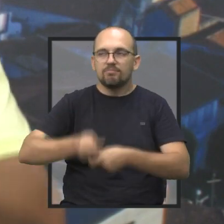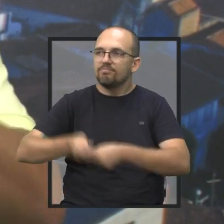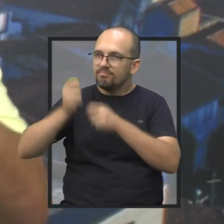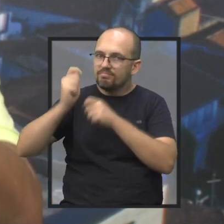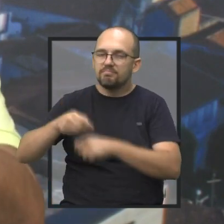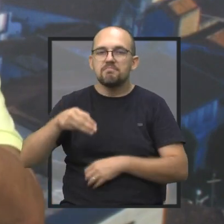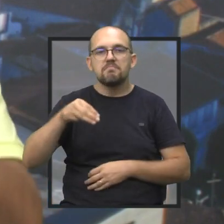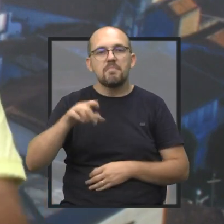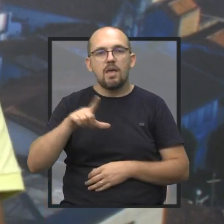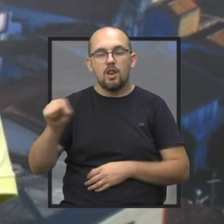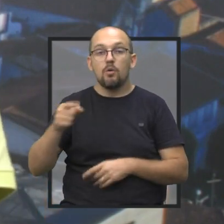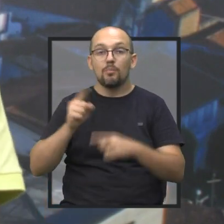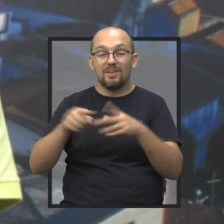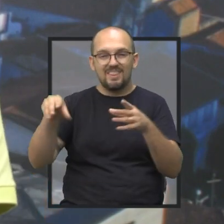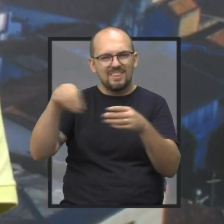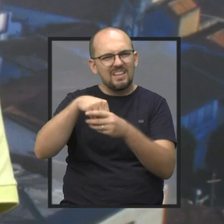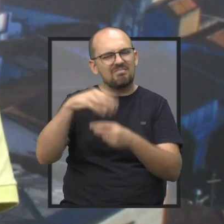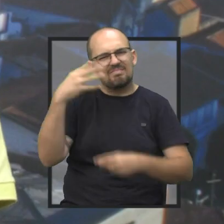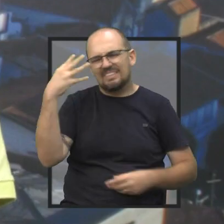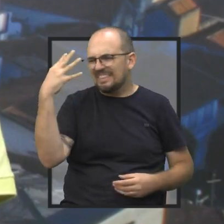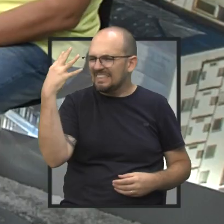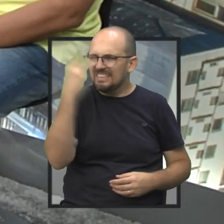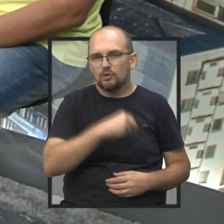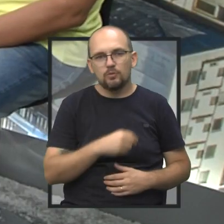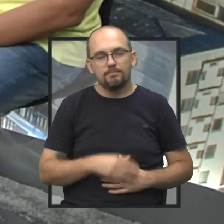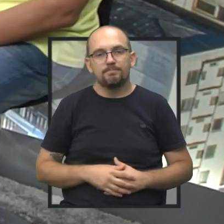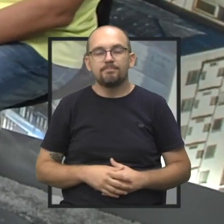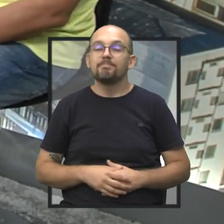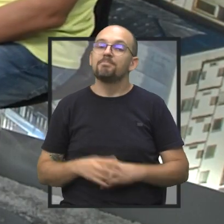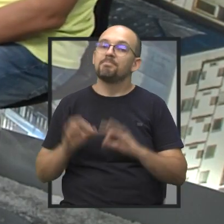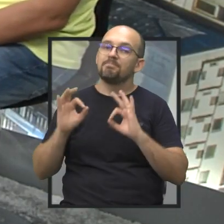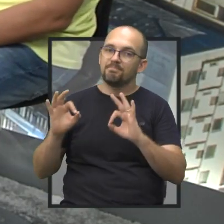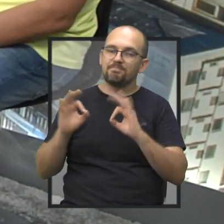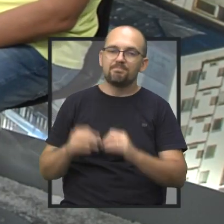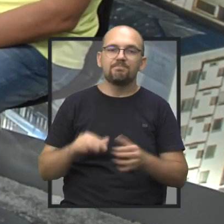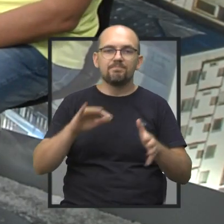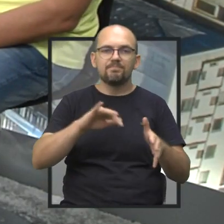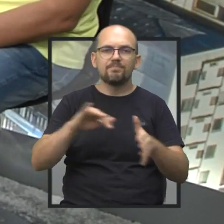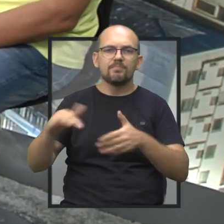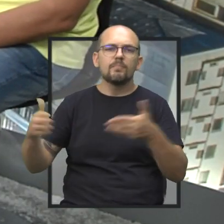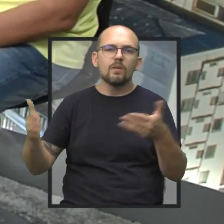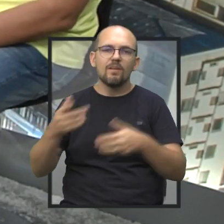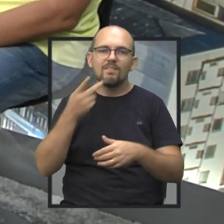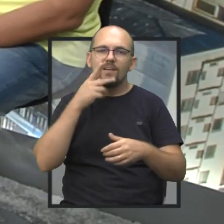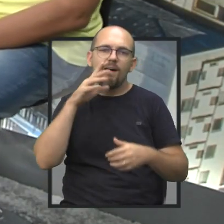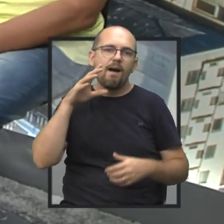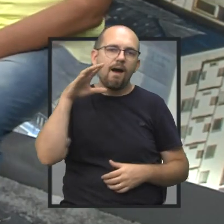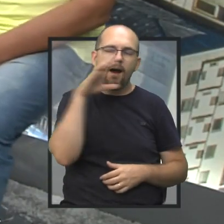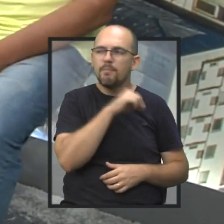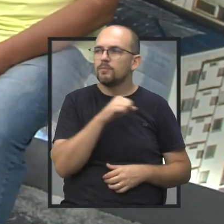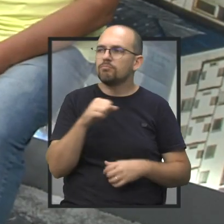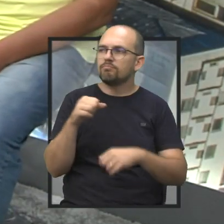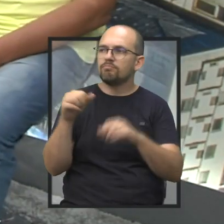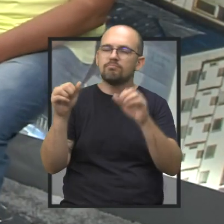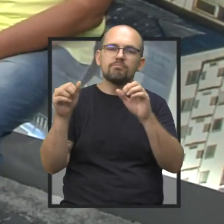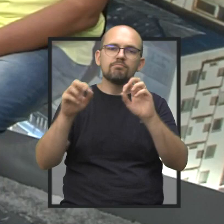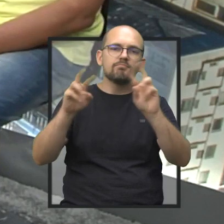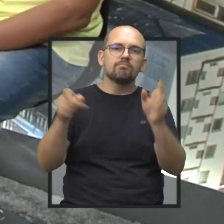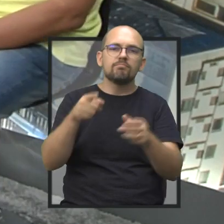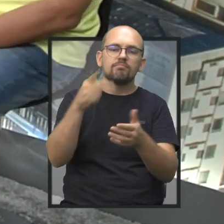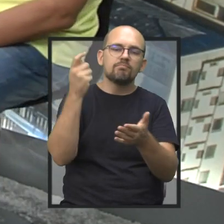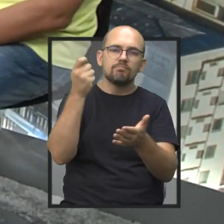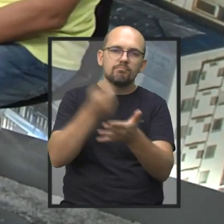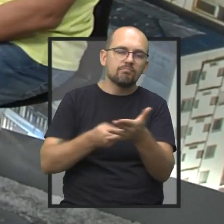Mello. Porque dentro ele está lindo também. Perfeito. Bom, vamos falar agora um pouquinho também, rapidamente, vereador, sobre a sua